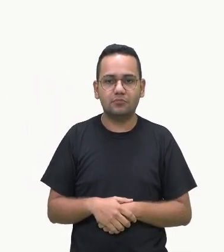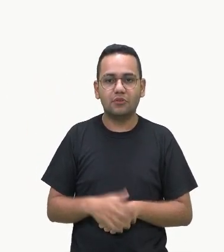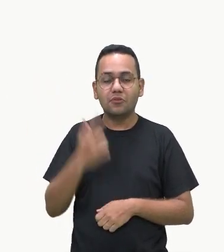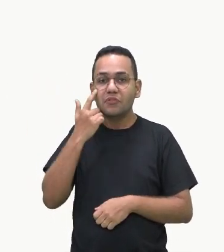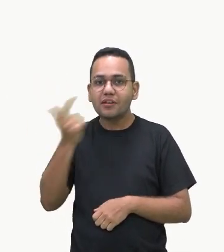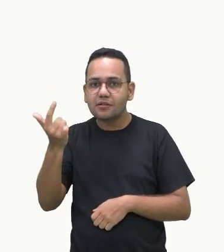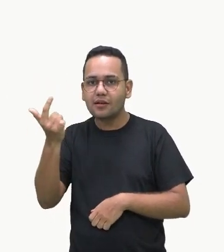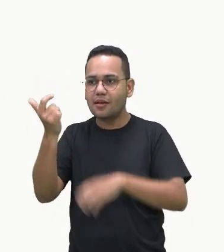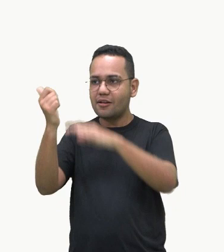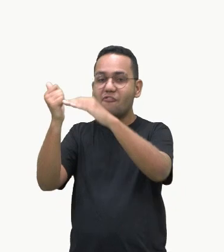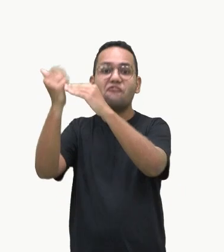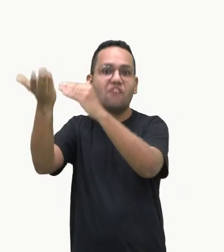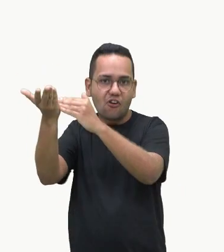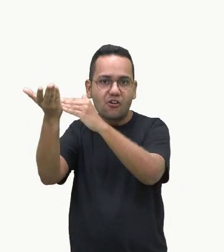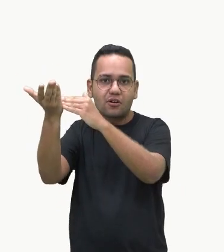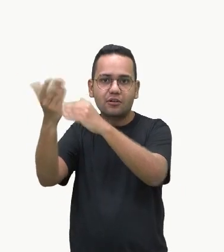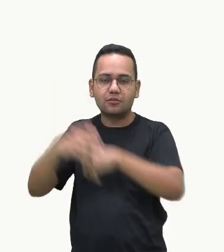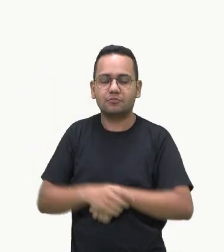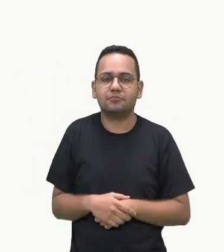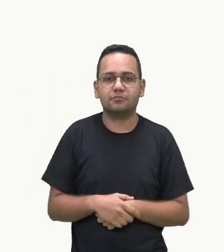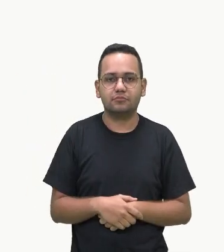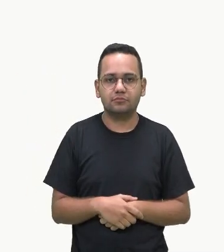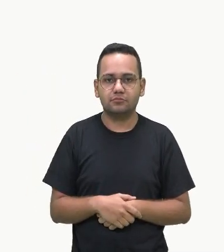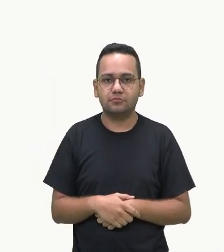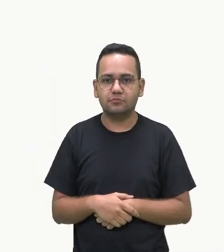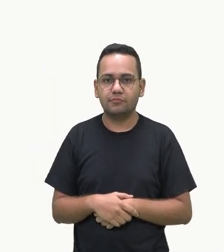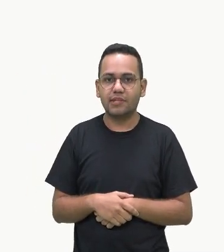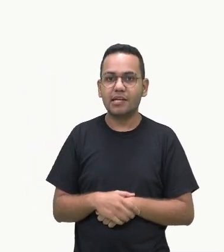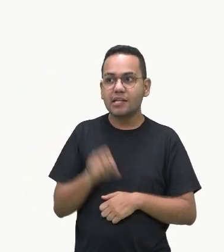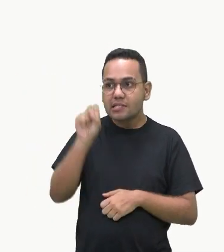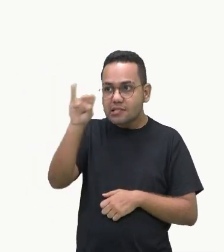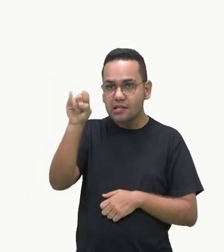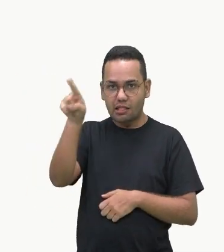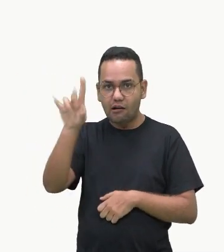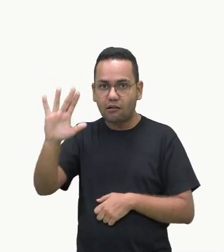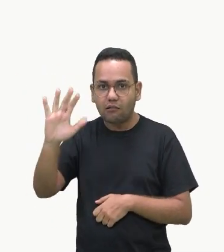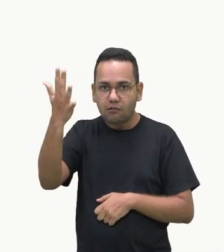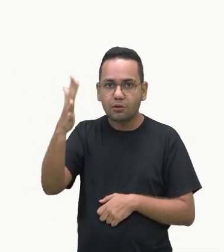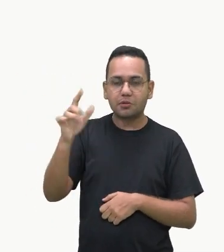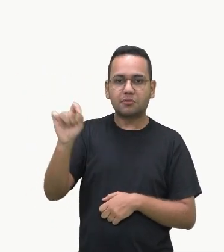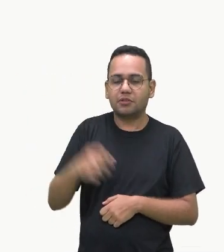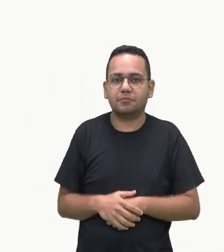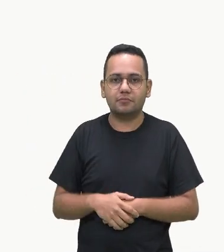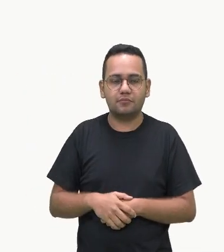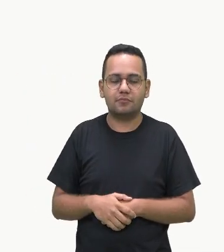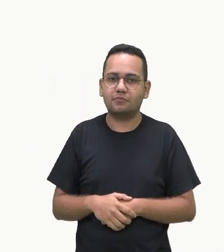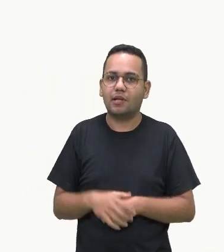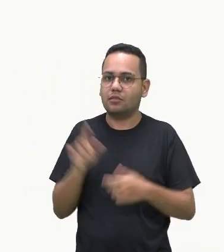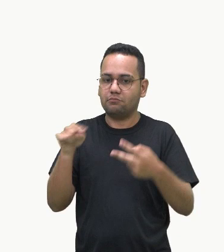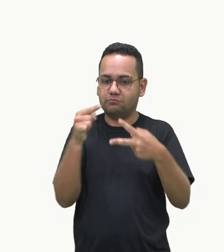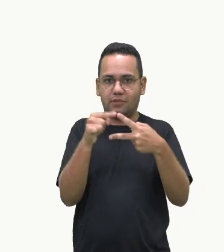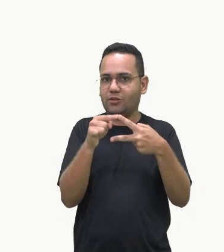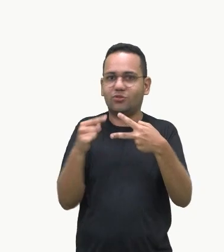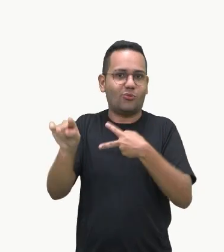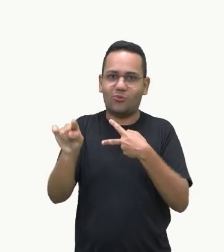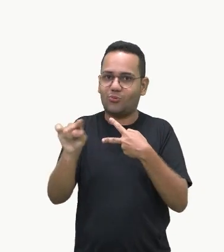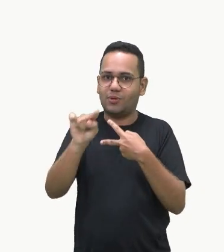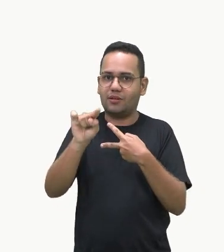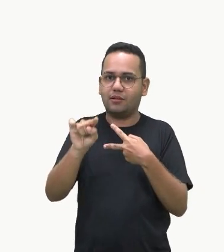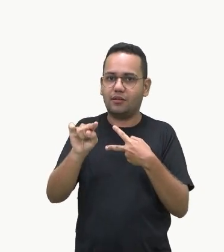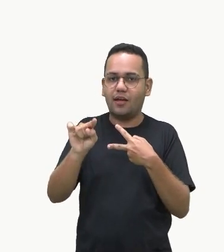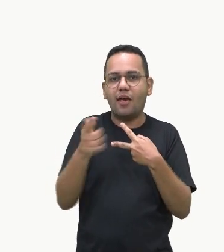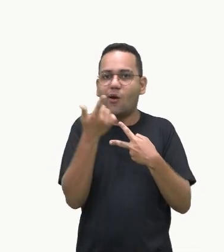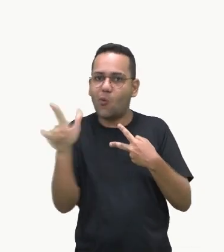para fora do polígono. Quando isso acontece, nós não temos um polígono convexo. Nós temos